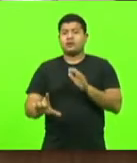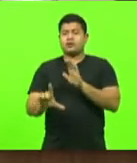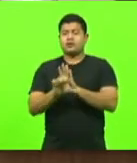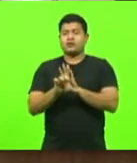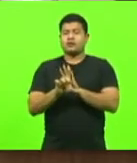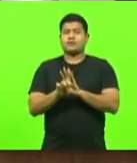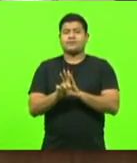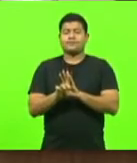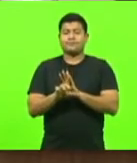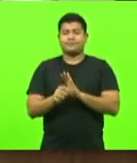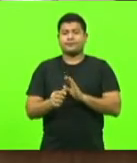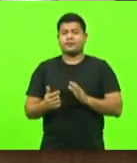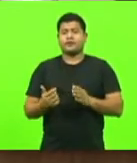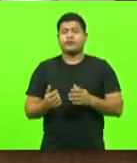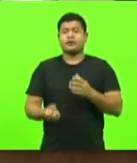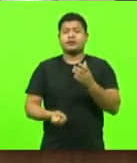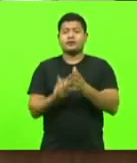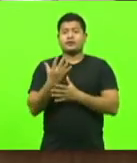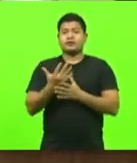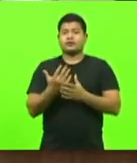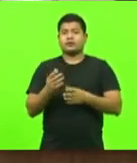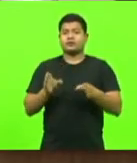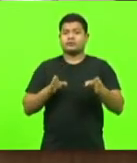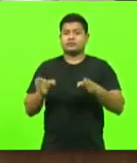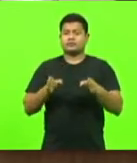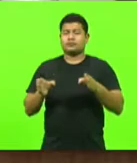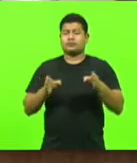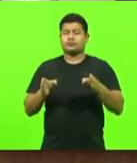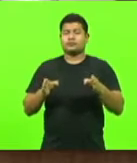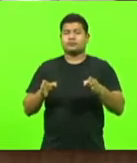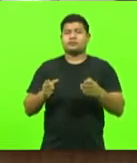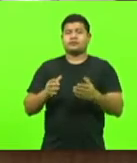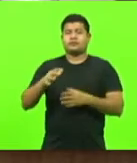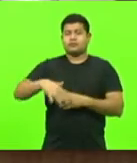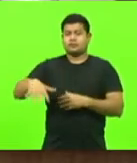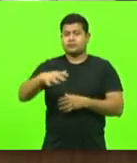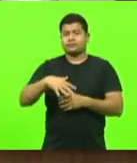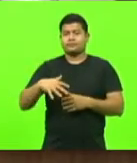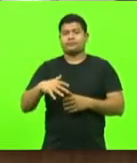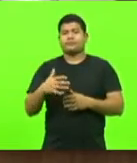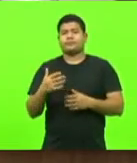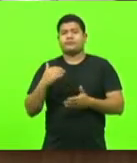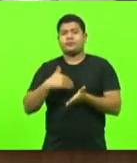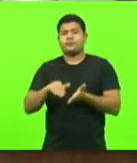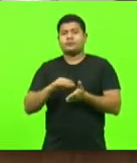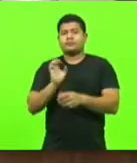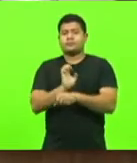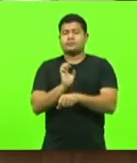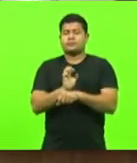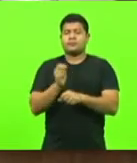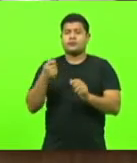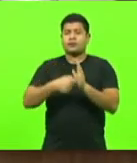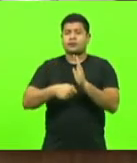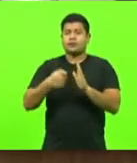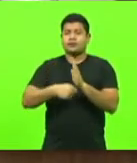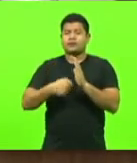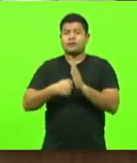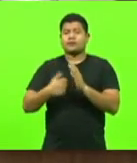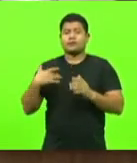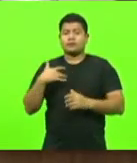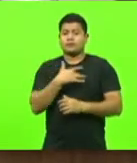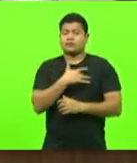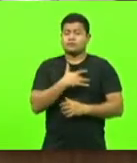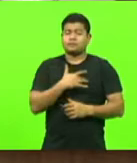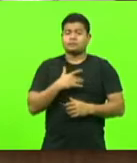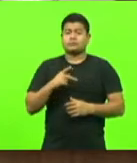medidas temporárias a serem adotadas no âmbito da Secretaria de Estado da Saúde para enfrentamento da emergência de saúde pública de importância